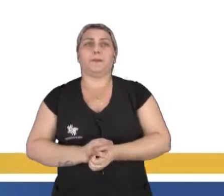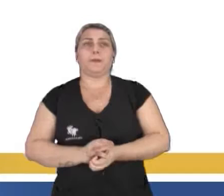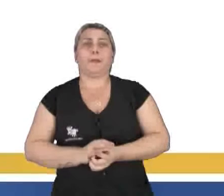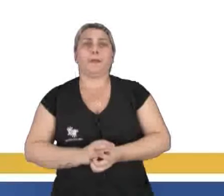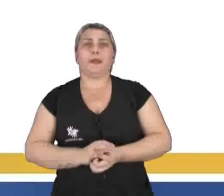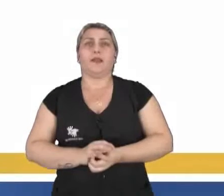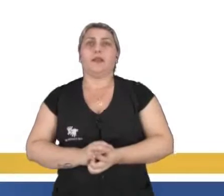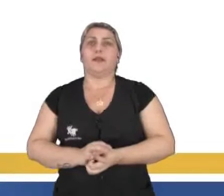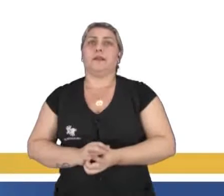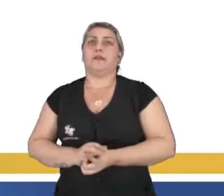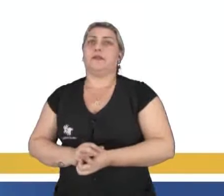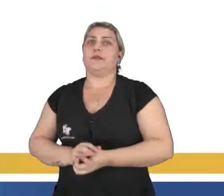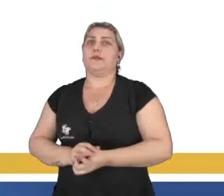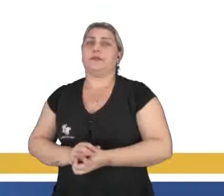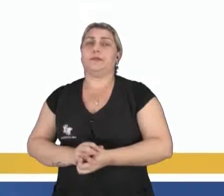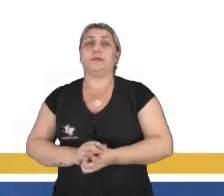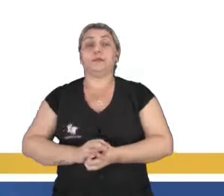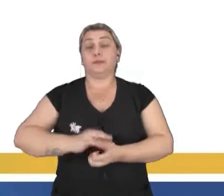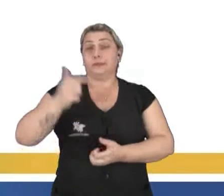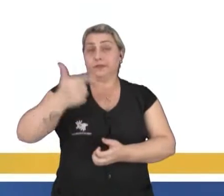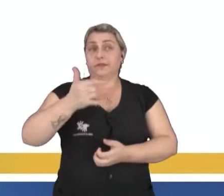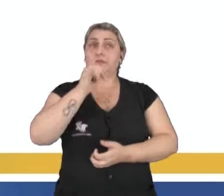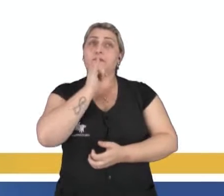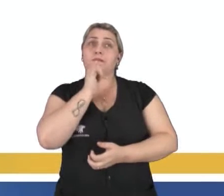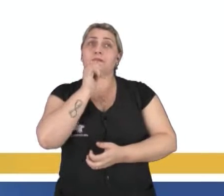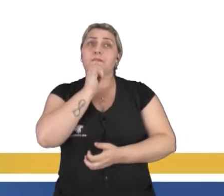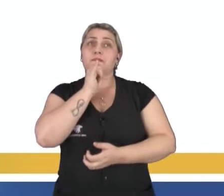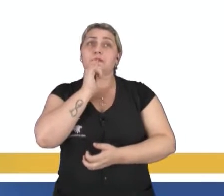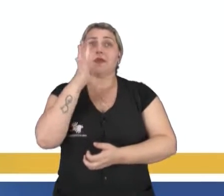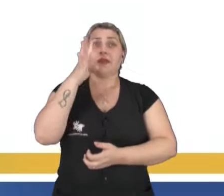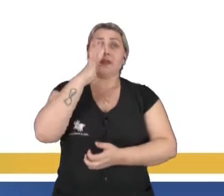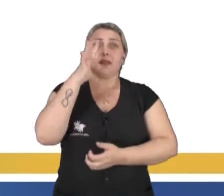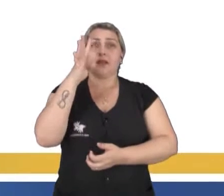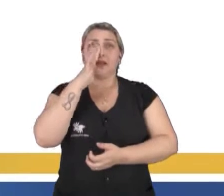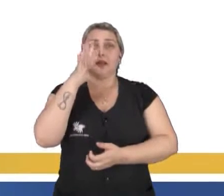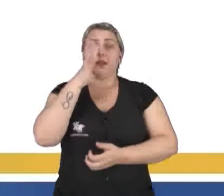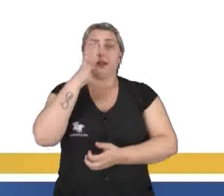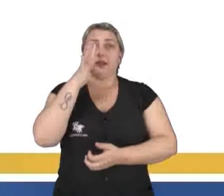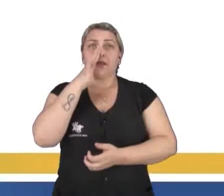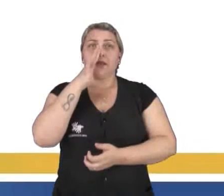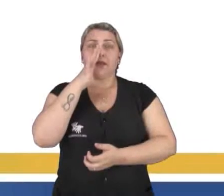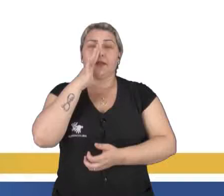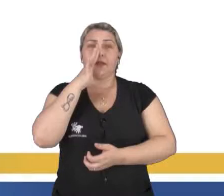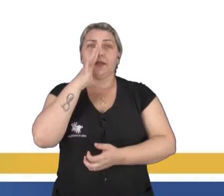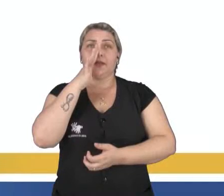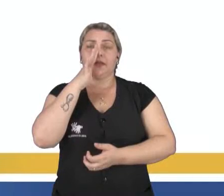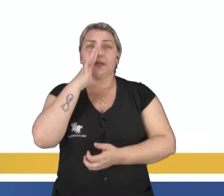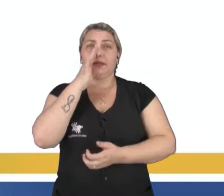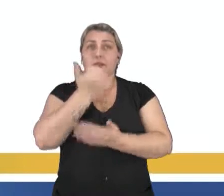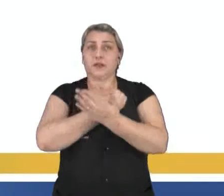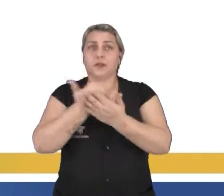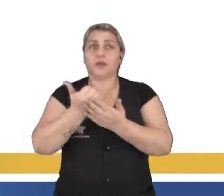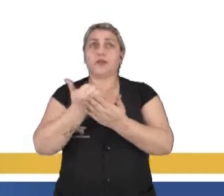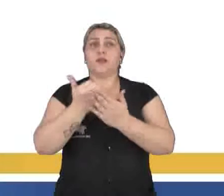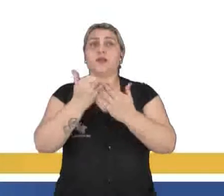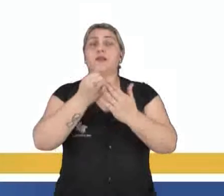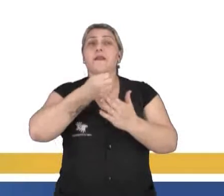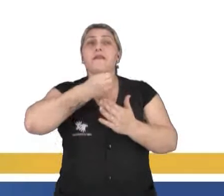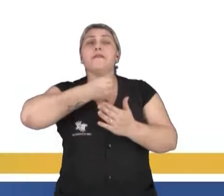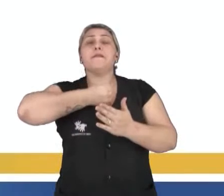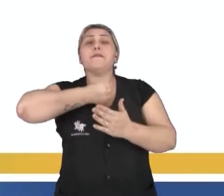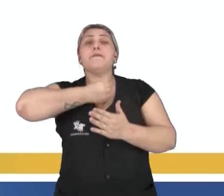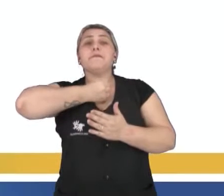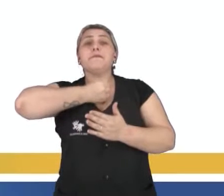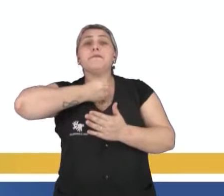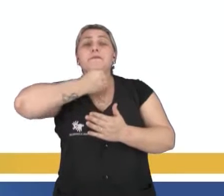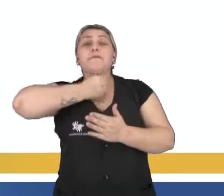infinitivo vamos ver o segundo exemplo aqui assistir as atuações dos velhinhos